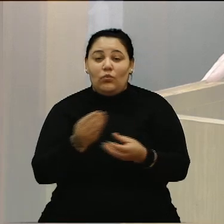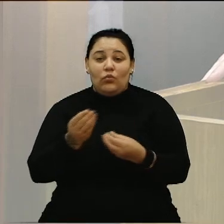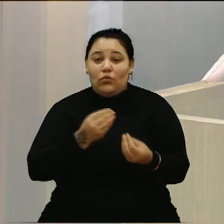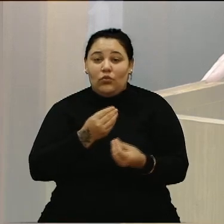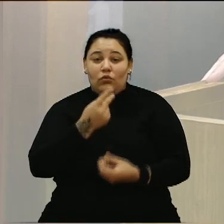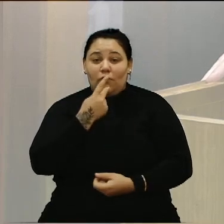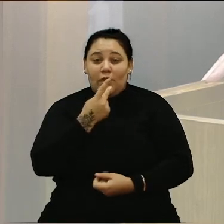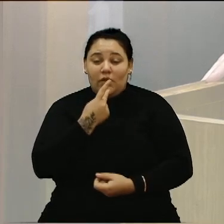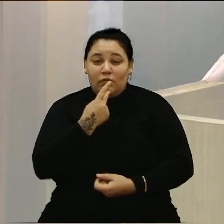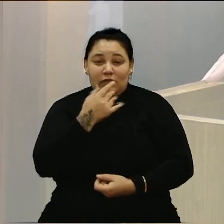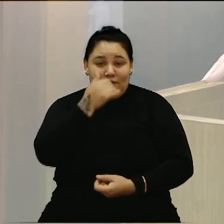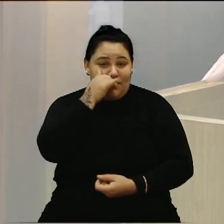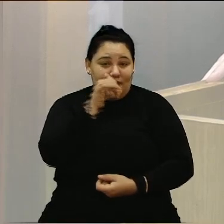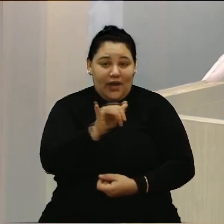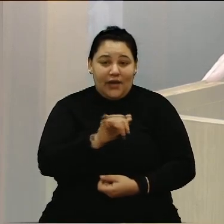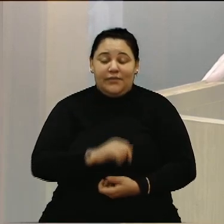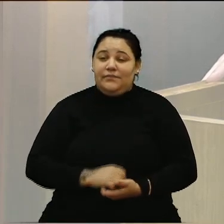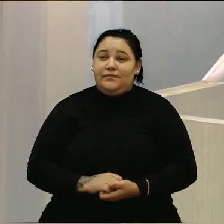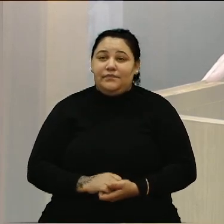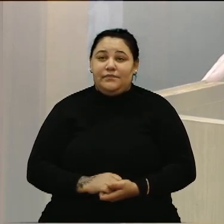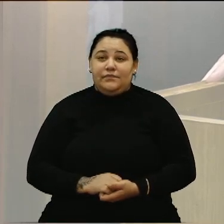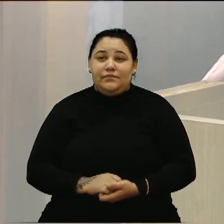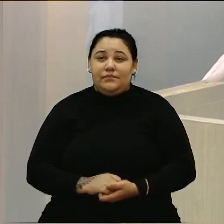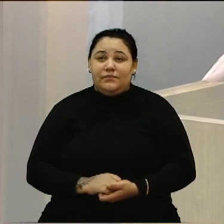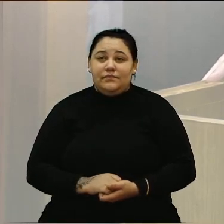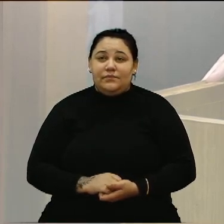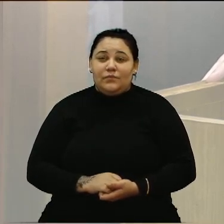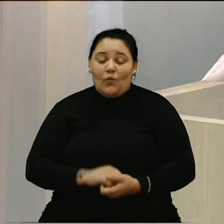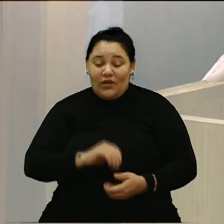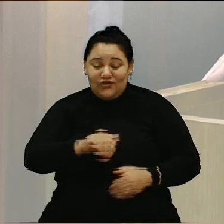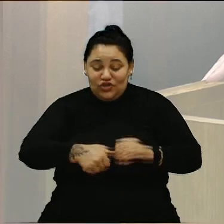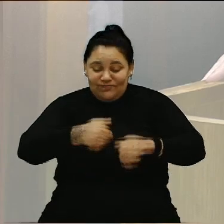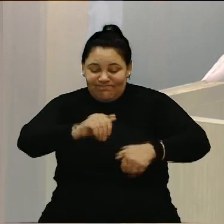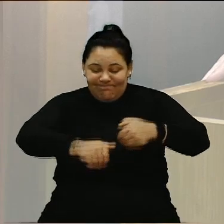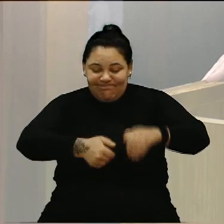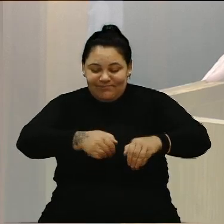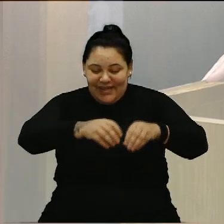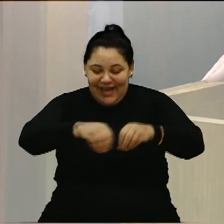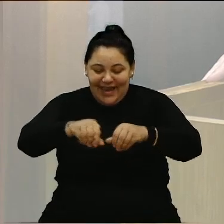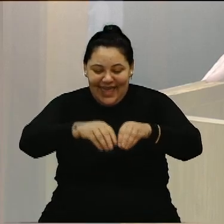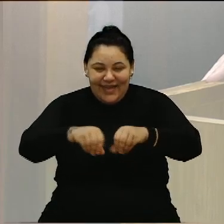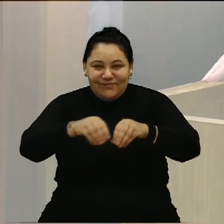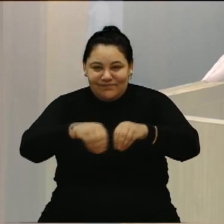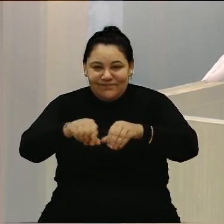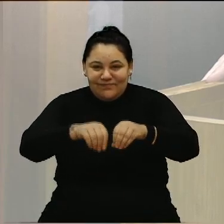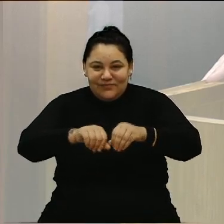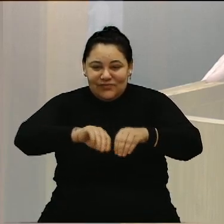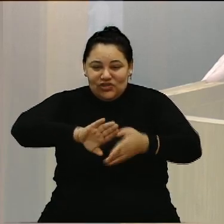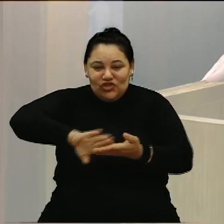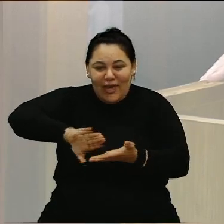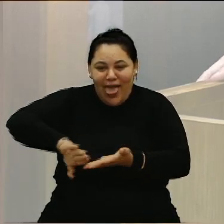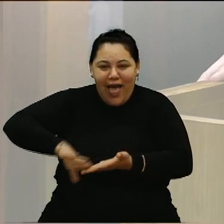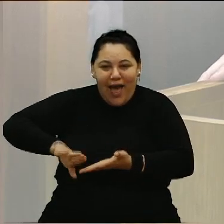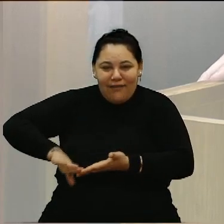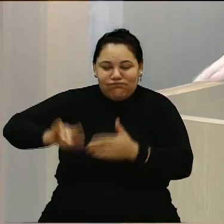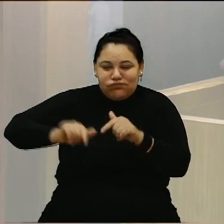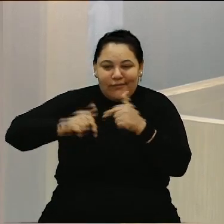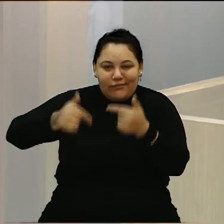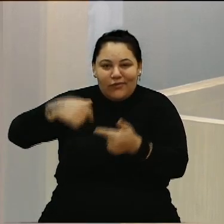se falou em desassoreamento dos rios, enfim, de medidas que temos que